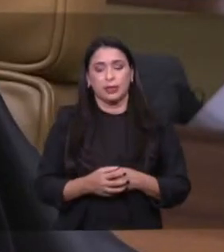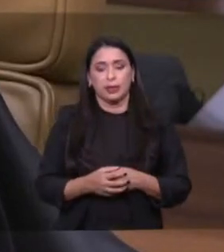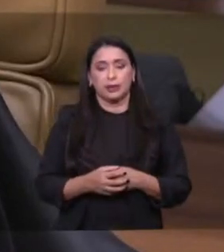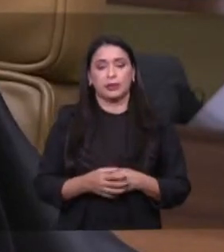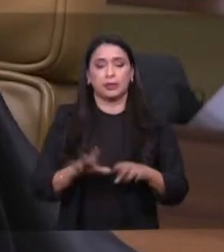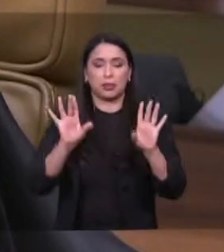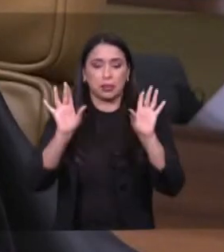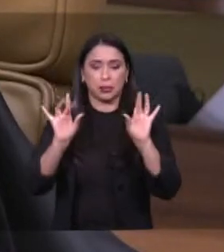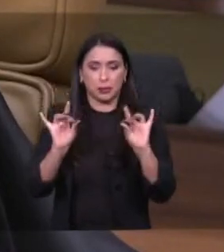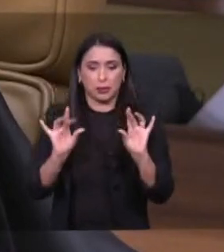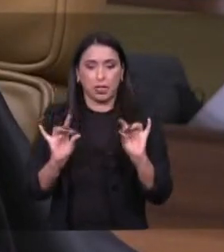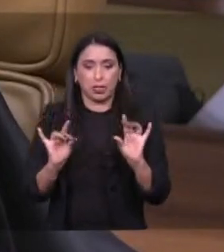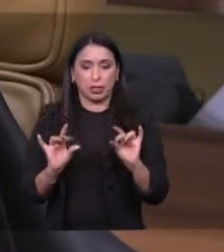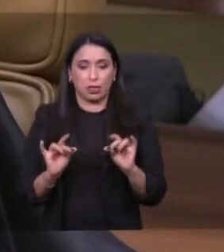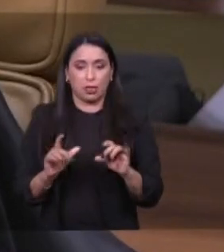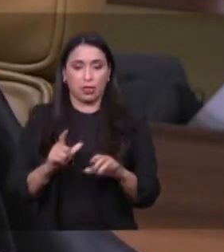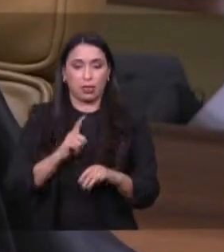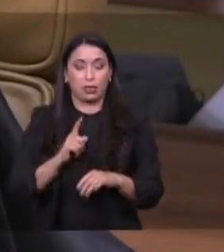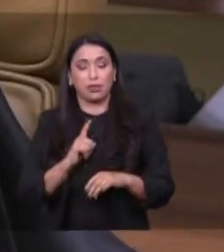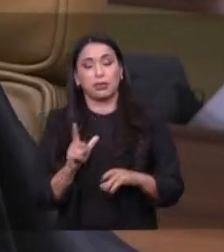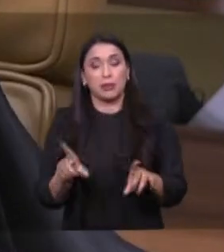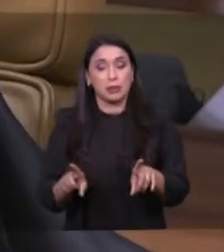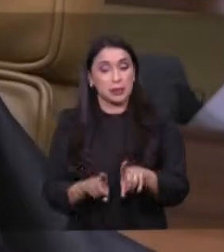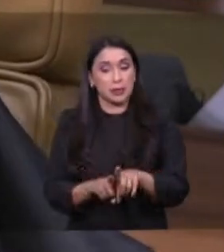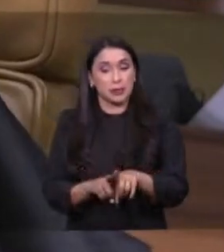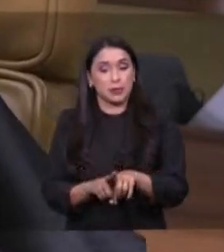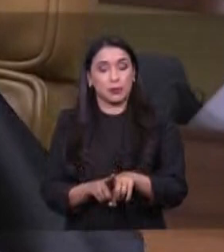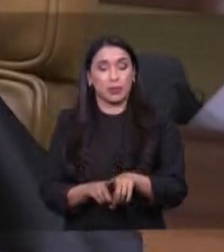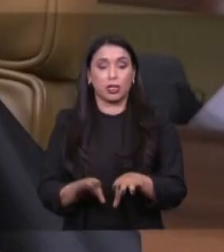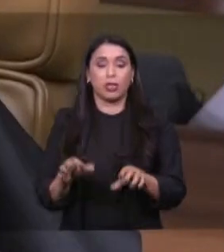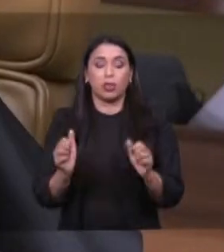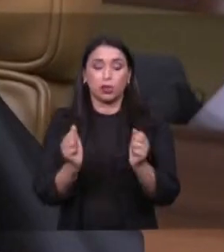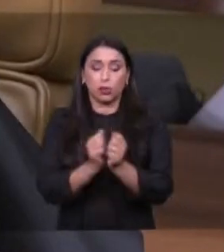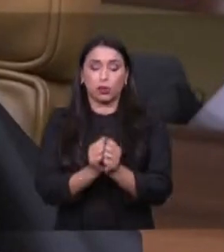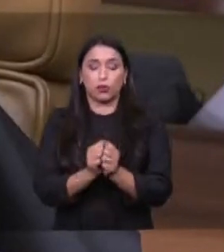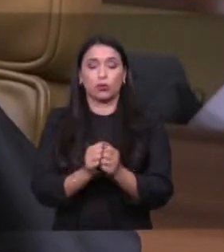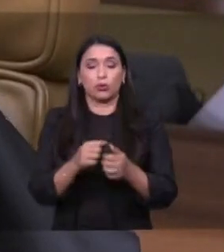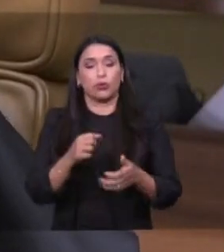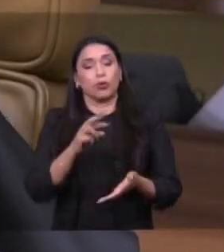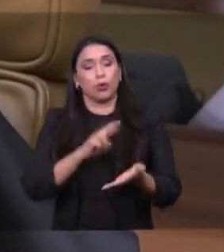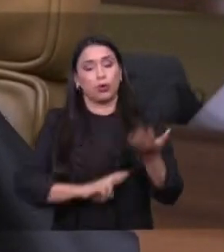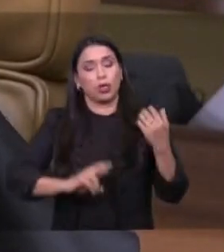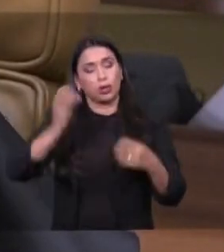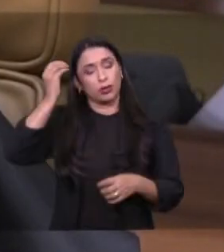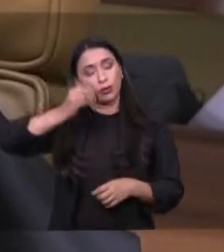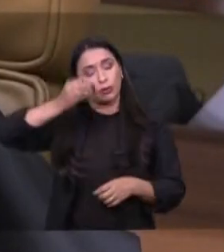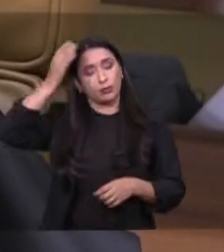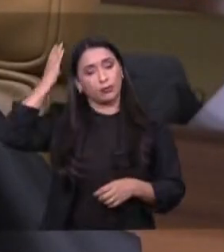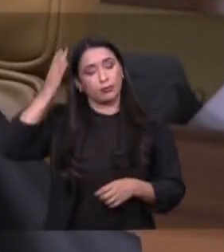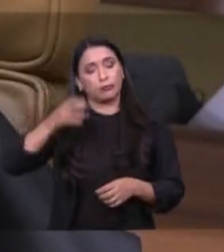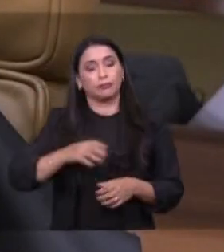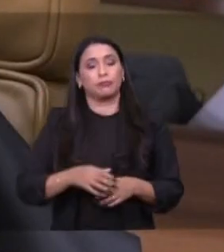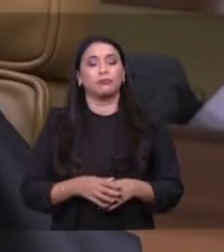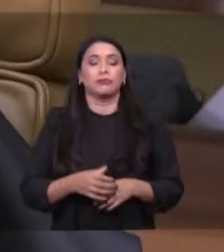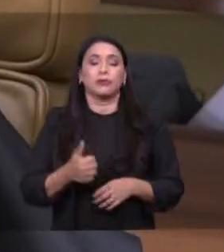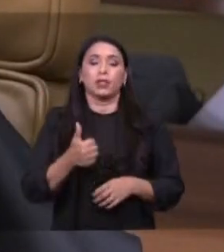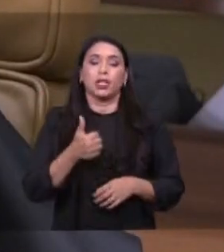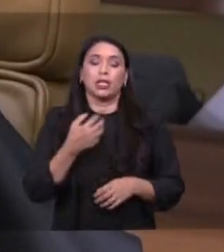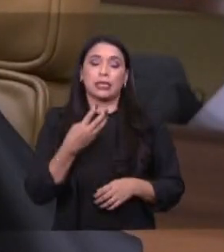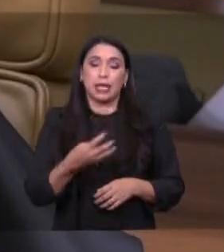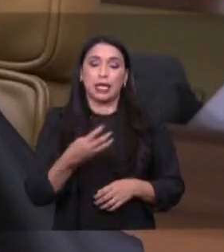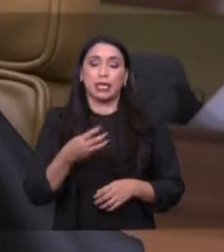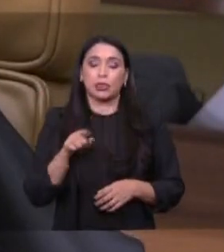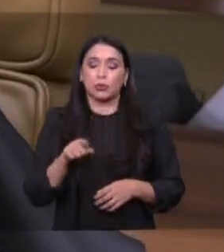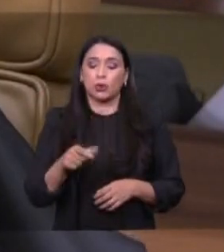aprofundadas sobre o tema, embora acompanhando também aqui o ministro Luiz Fux. Item 3.14, da